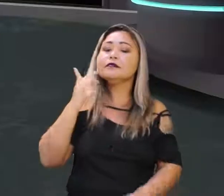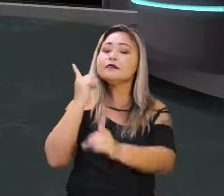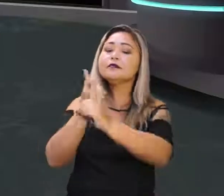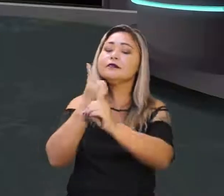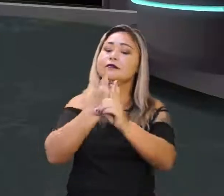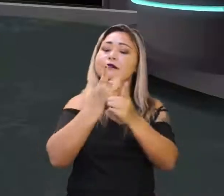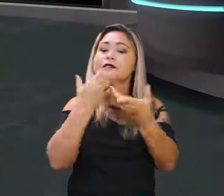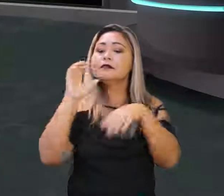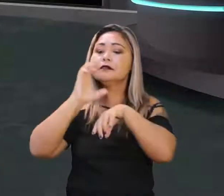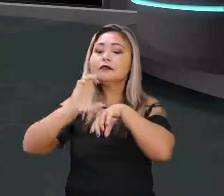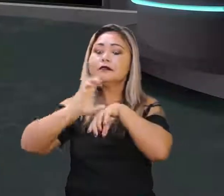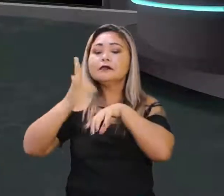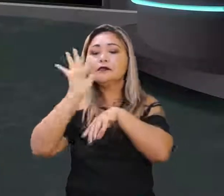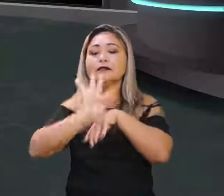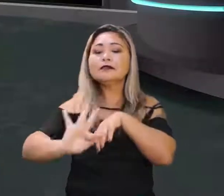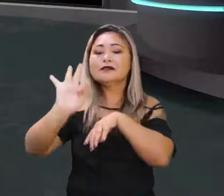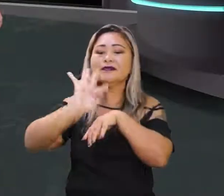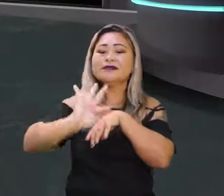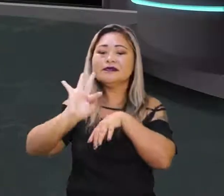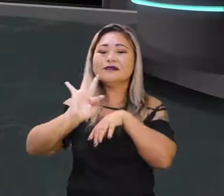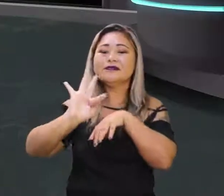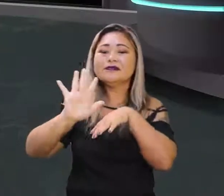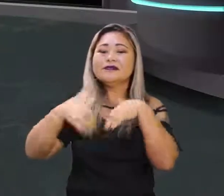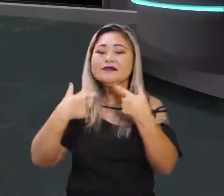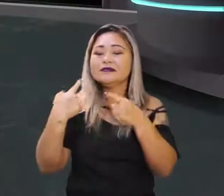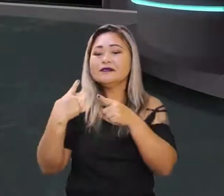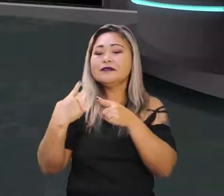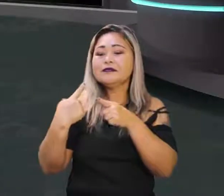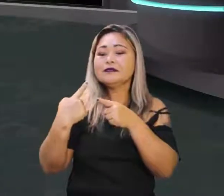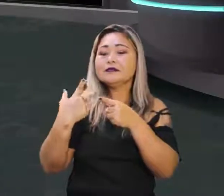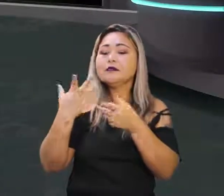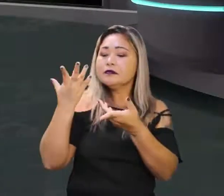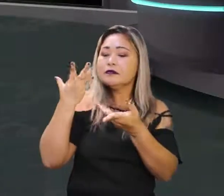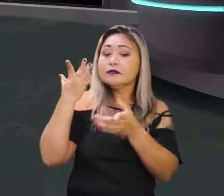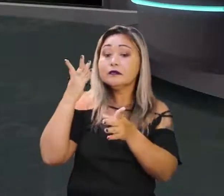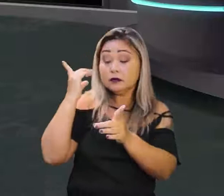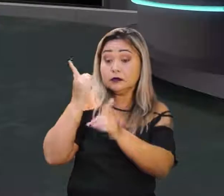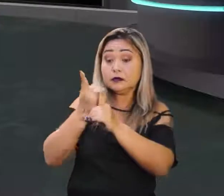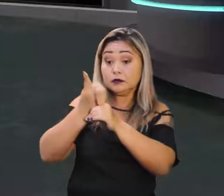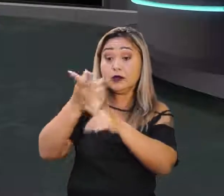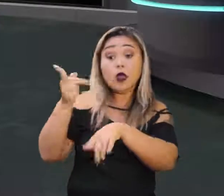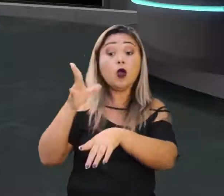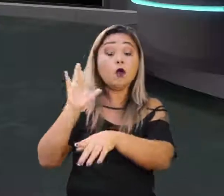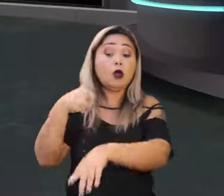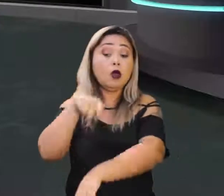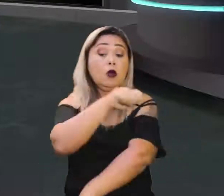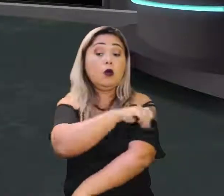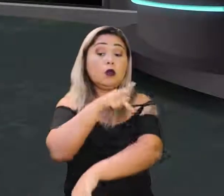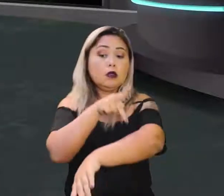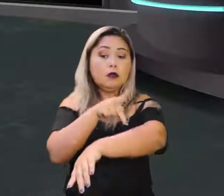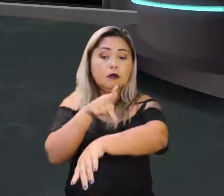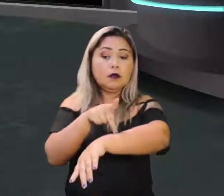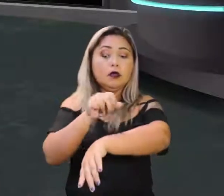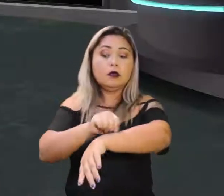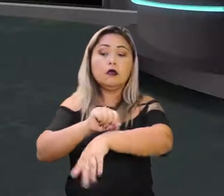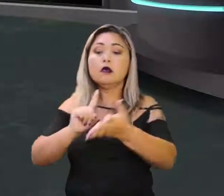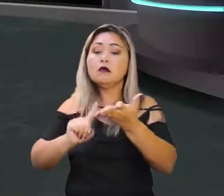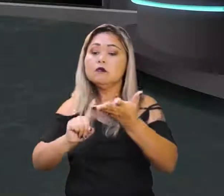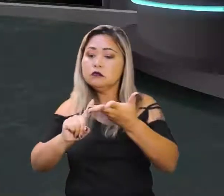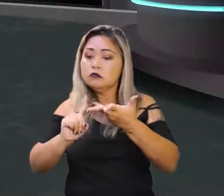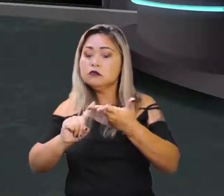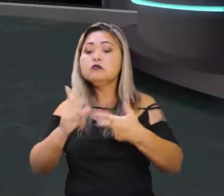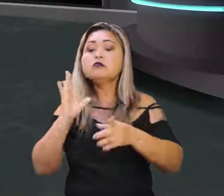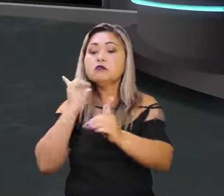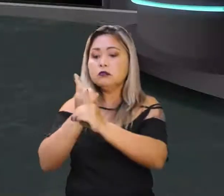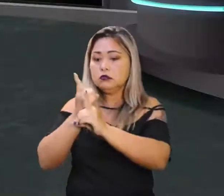encontrar aí nos cursos, nas faculdades, né? Por que não? Com certeza. Eu encontrei uma aluna em pedagogia, aluna da mediação. Vários alunos nós